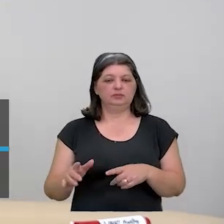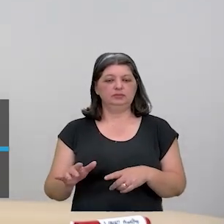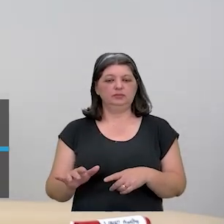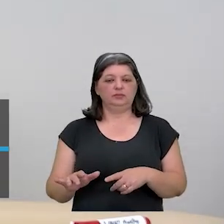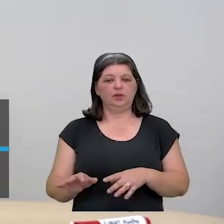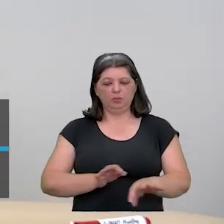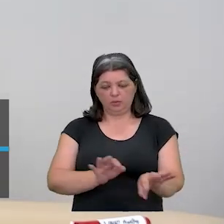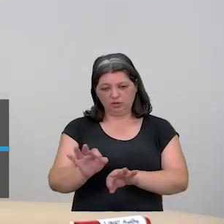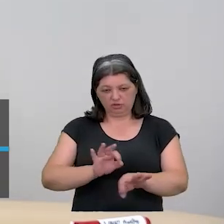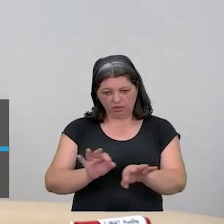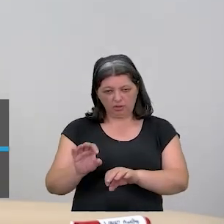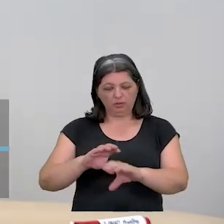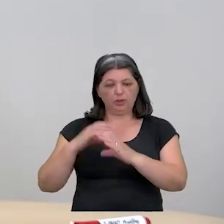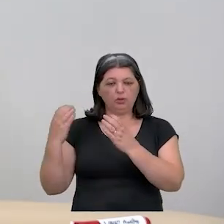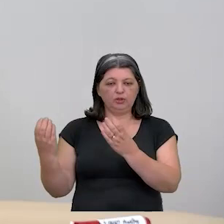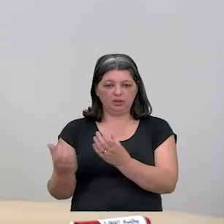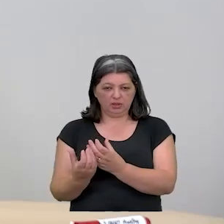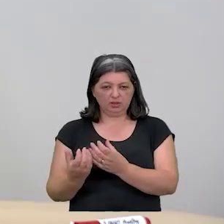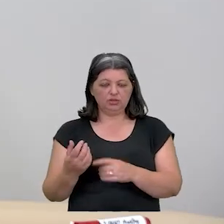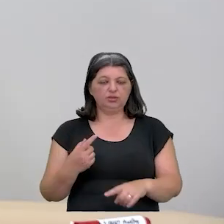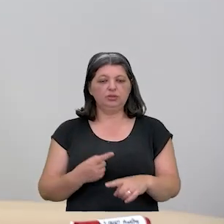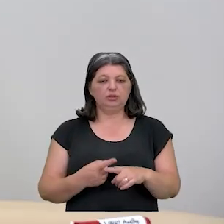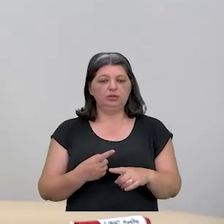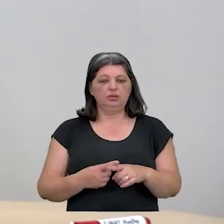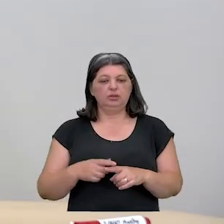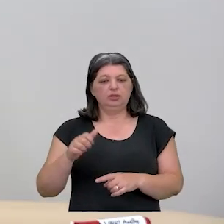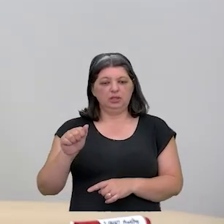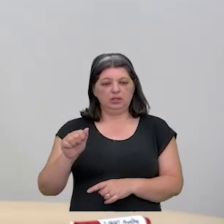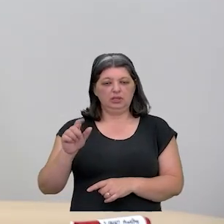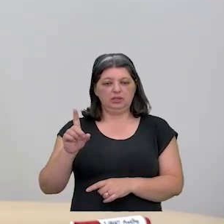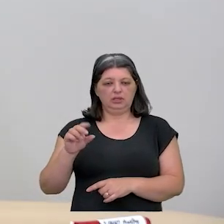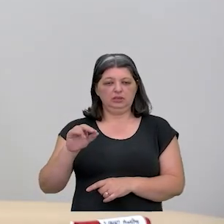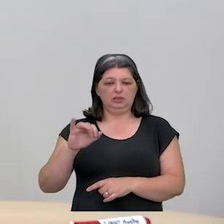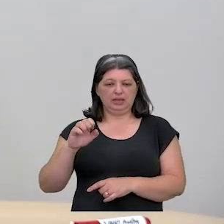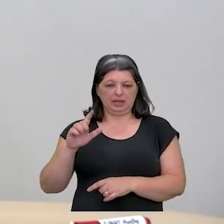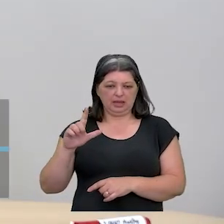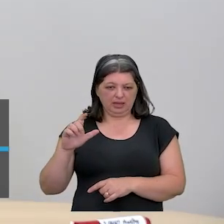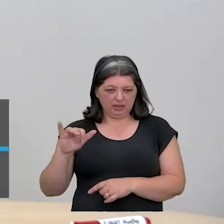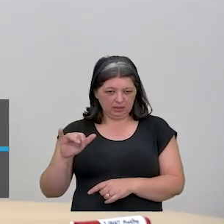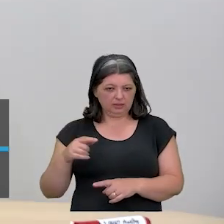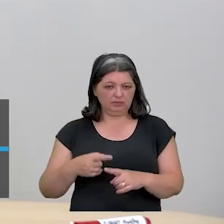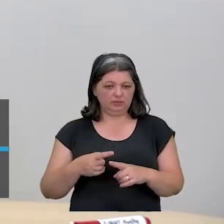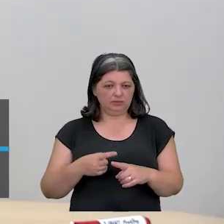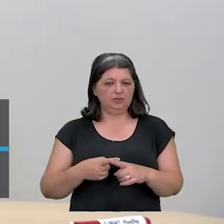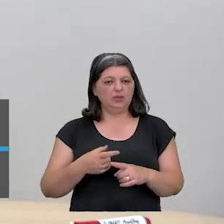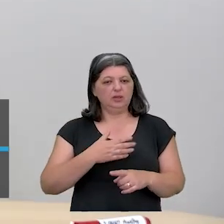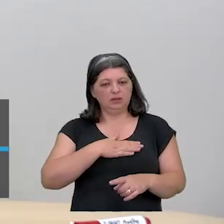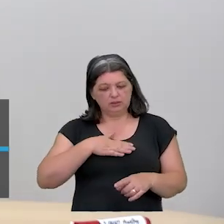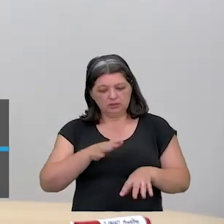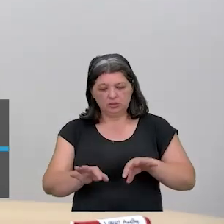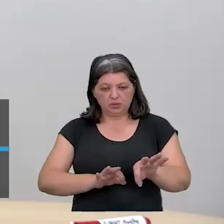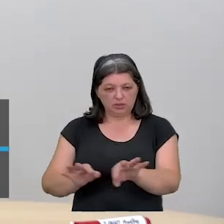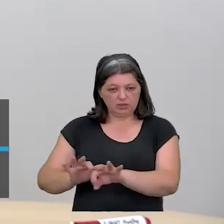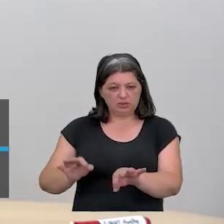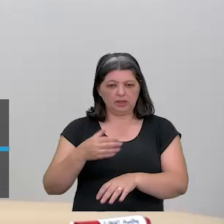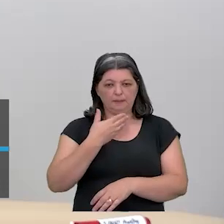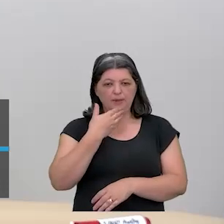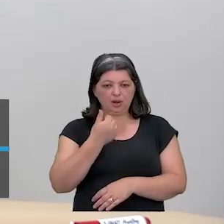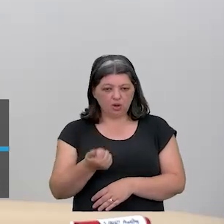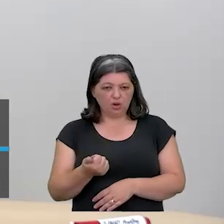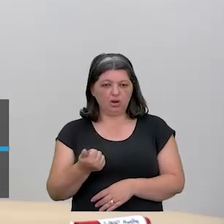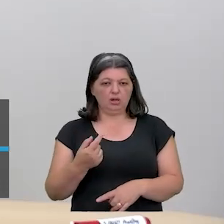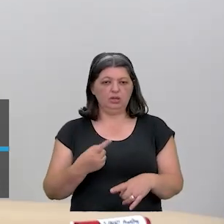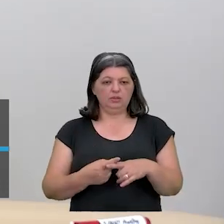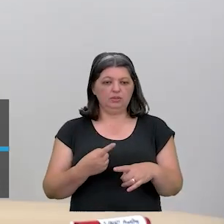comunidade, que foi a nossa pergunta de agora, a Adriele tem uma ideia boa. Ela gostaria de organizar melhor a coleta seletiva